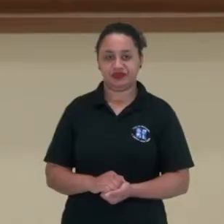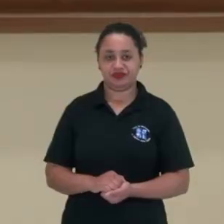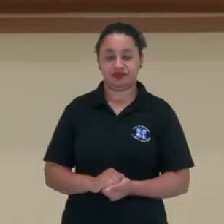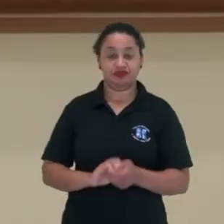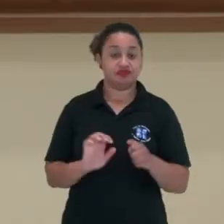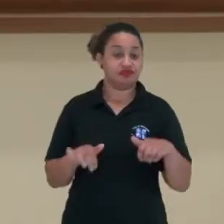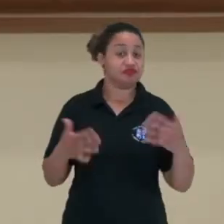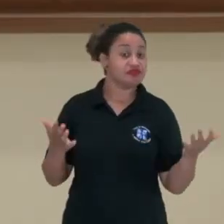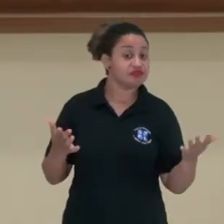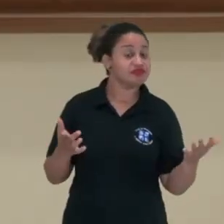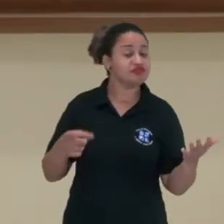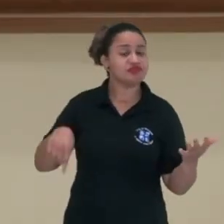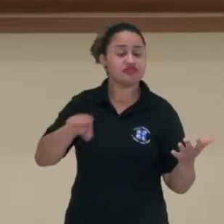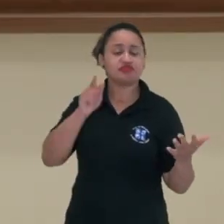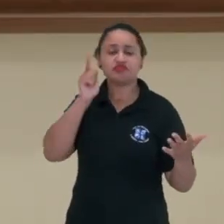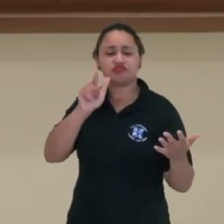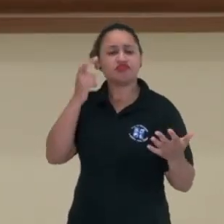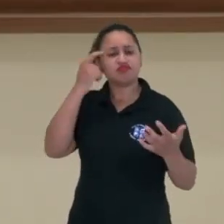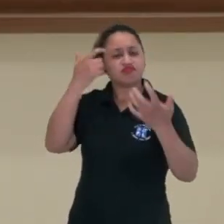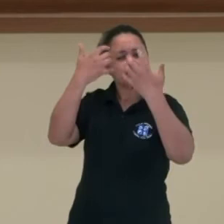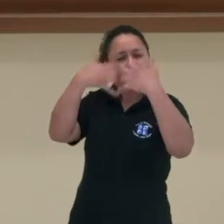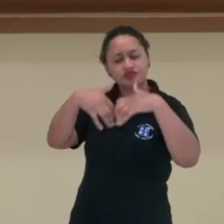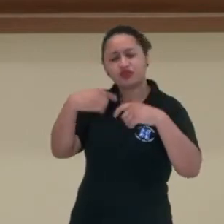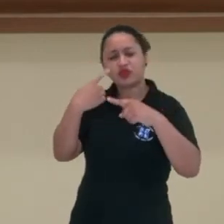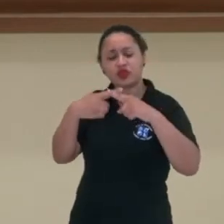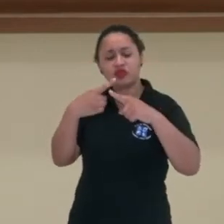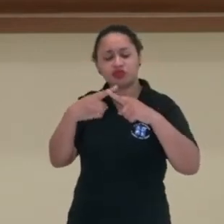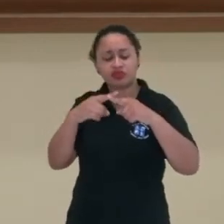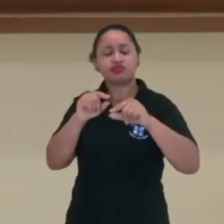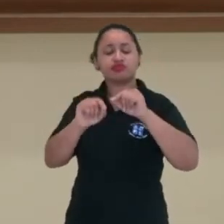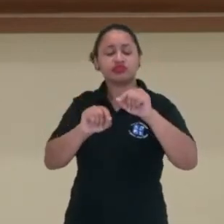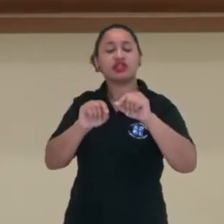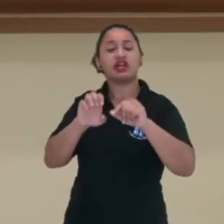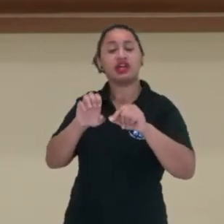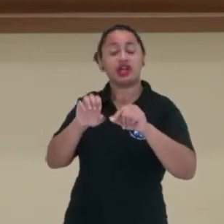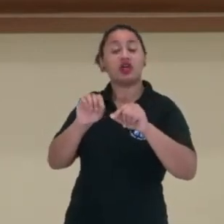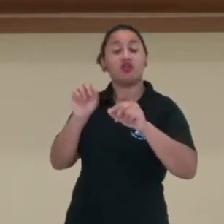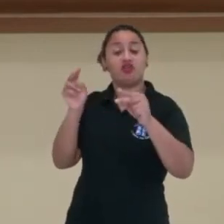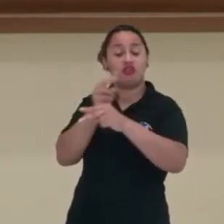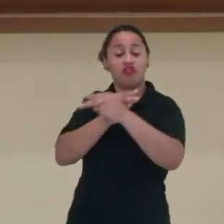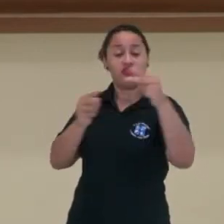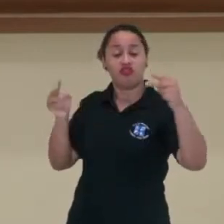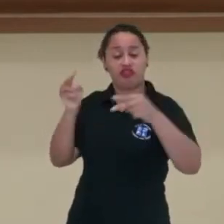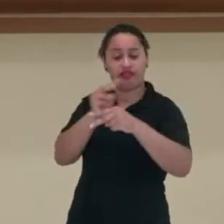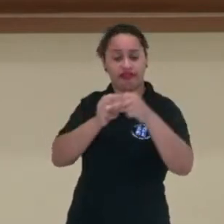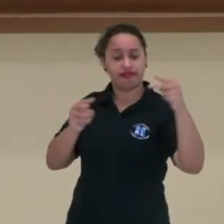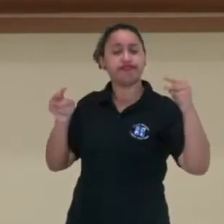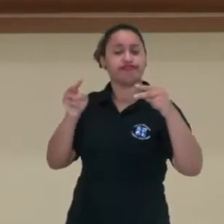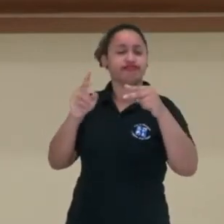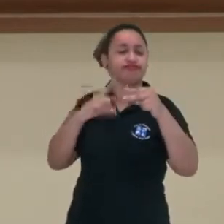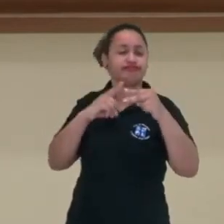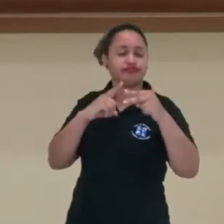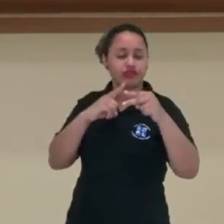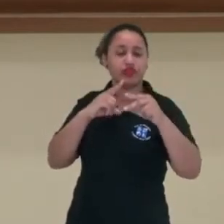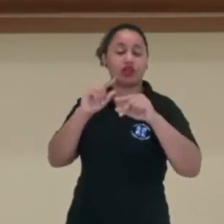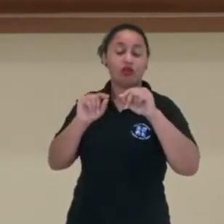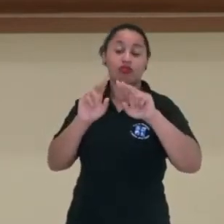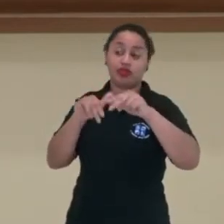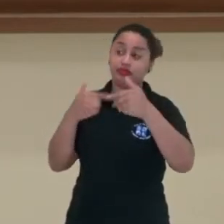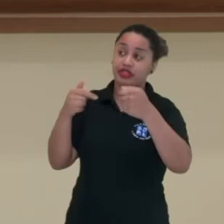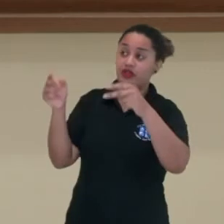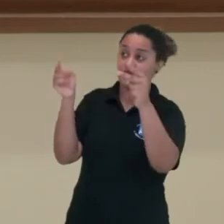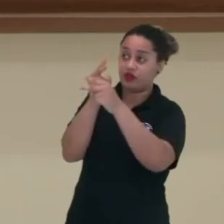E aí, pessoal, conseguiram pensar por que uma usina eólica, que é aquela que produz corrente elétrica a partir do